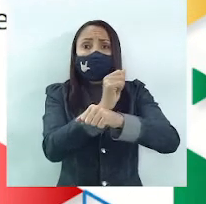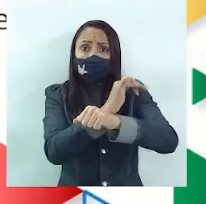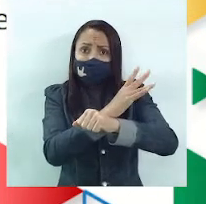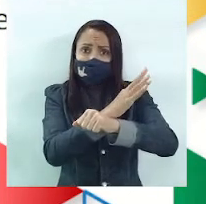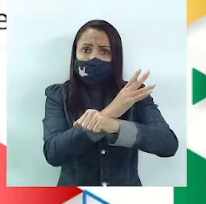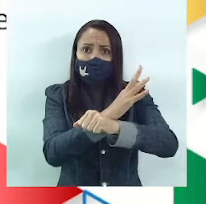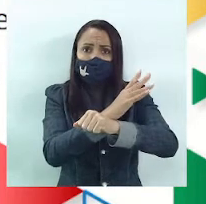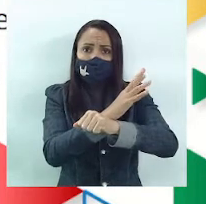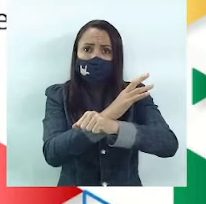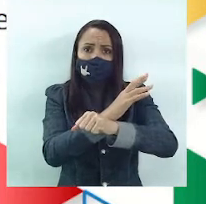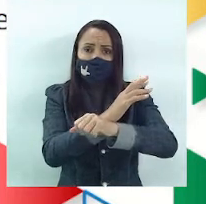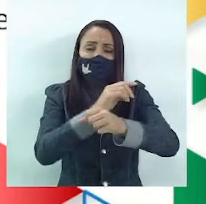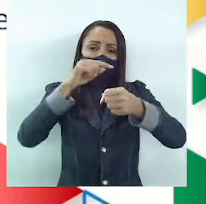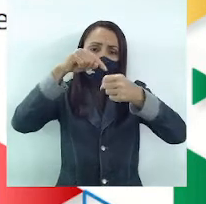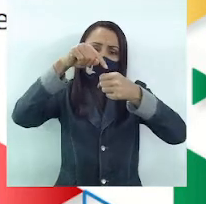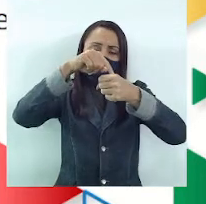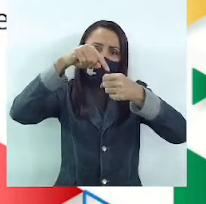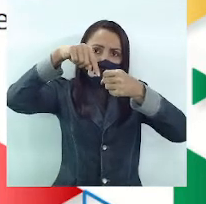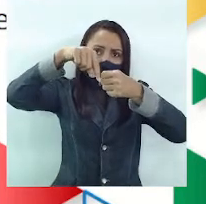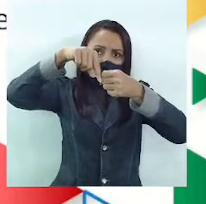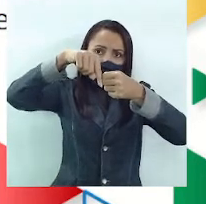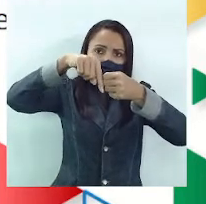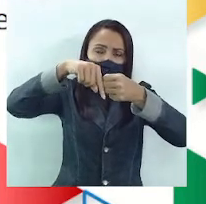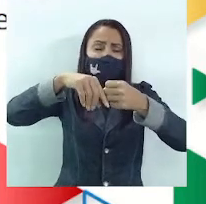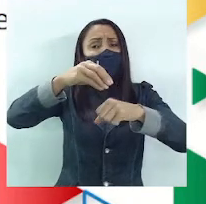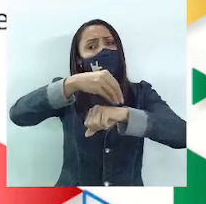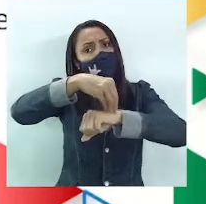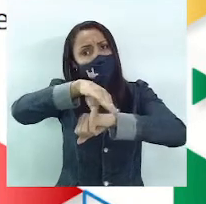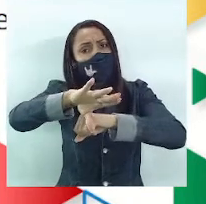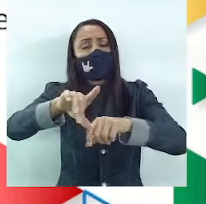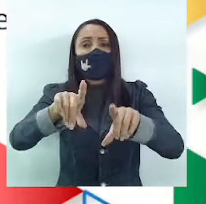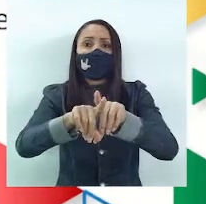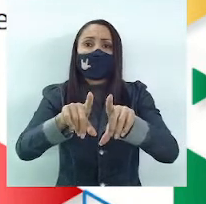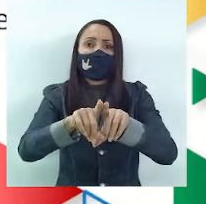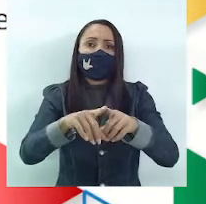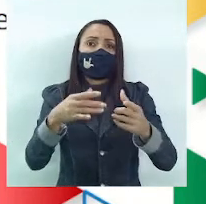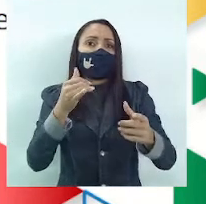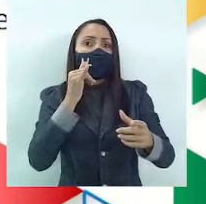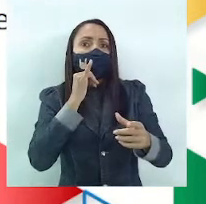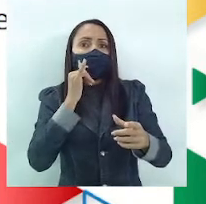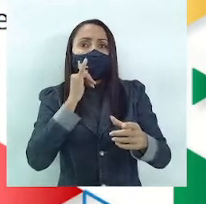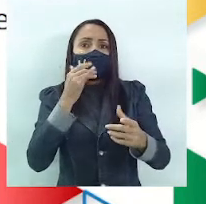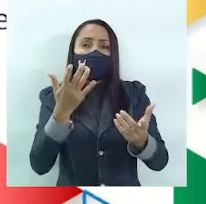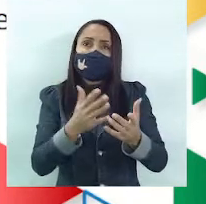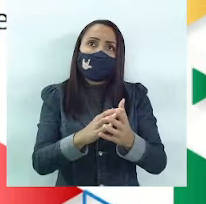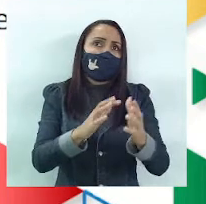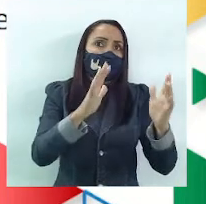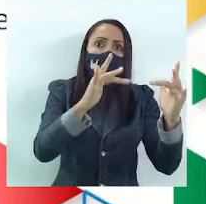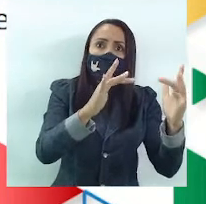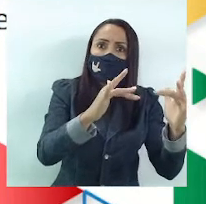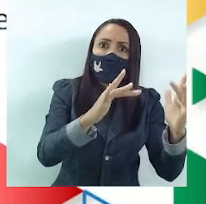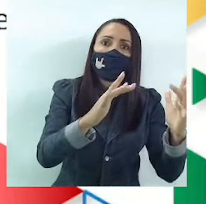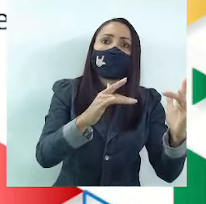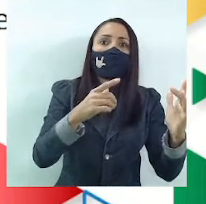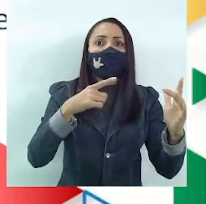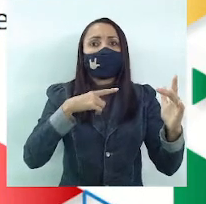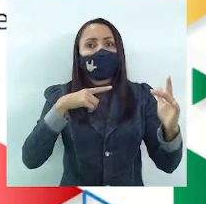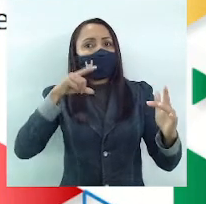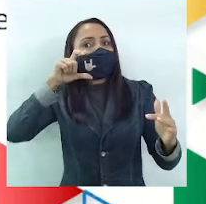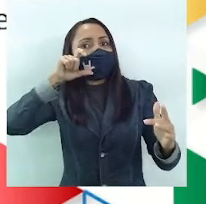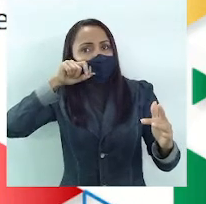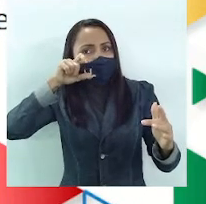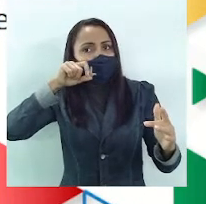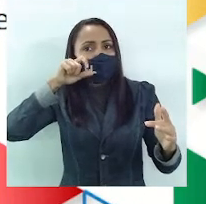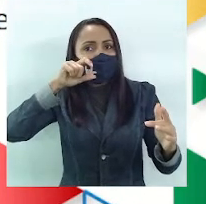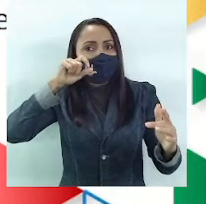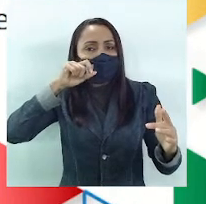vai corroer o dente. Então, ele é transmissível também. Por exemplo, uma pessoa que não tem cárie vai namorar uma pessoa que tem cárie. Lógico, a pessoa que tem cárie